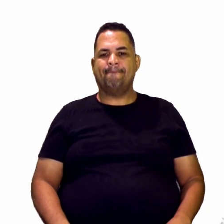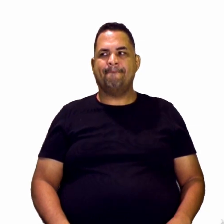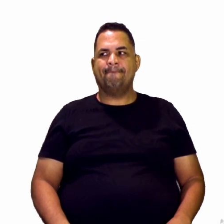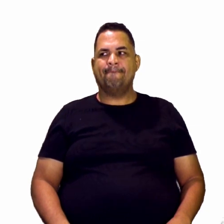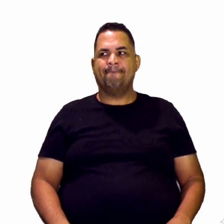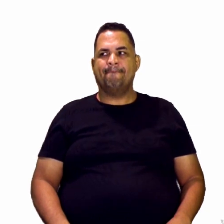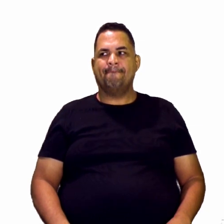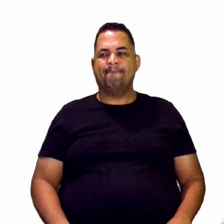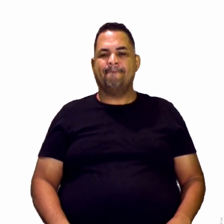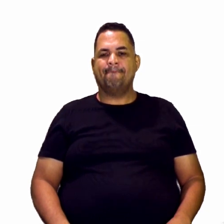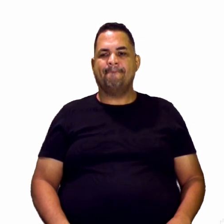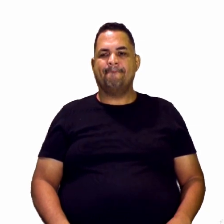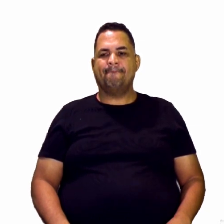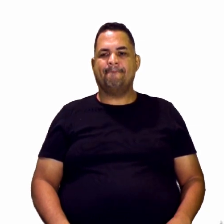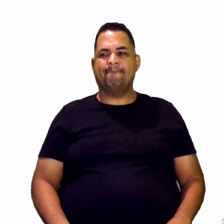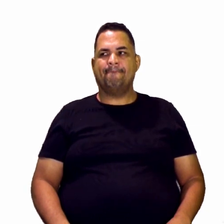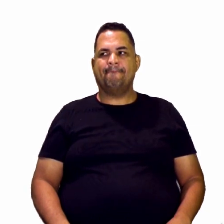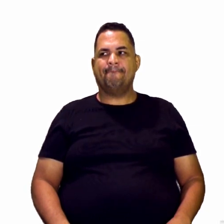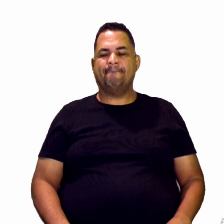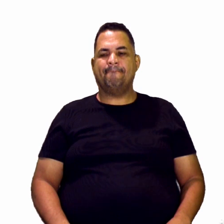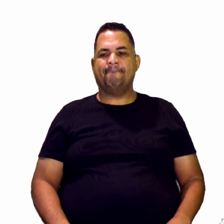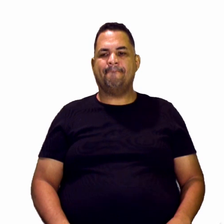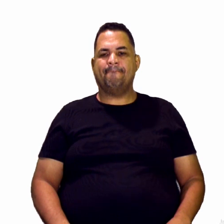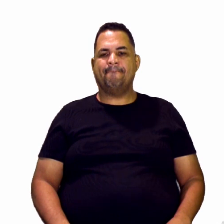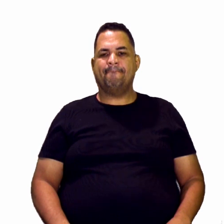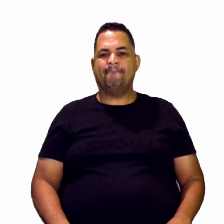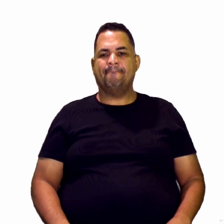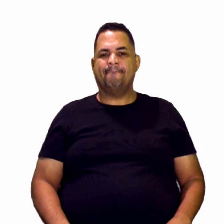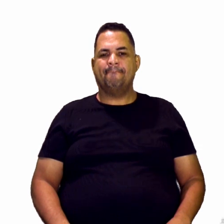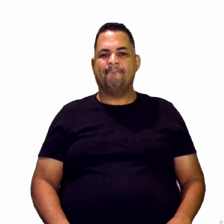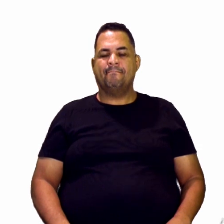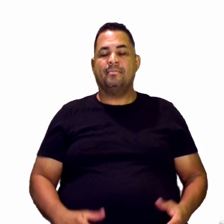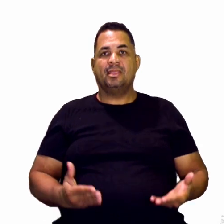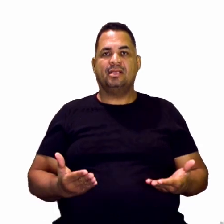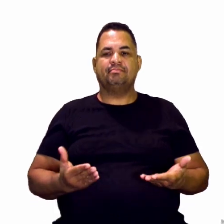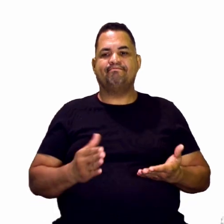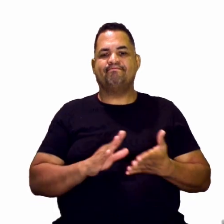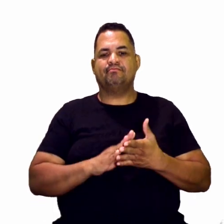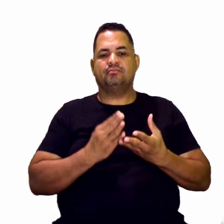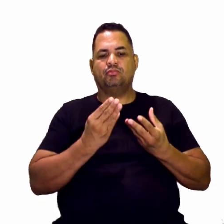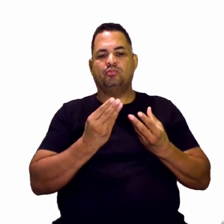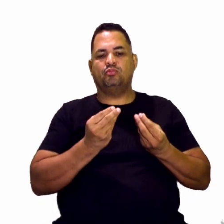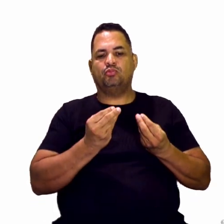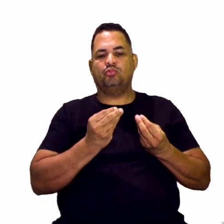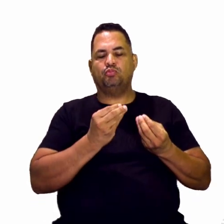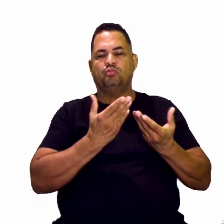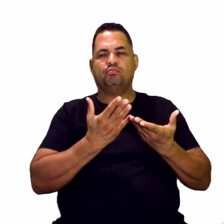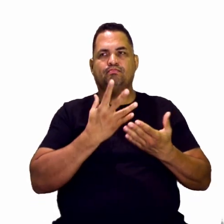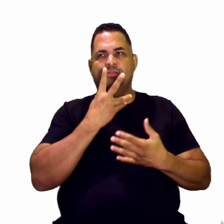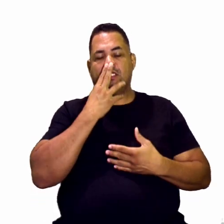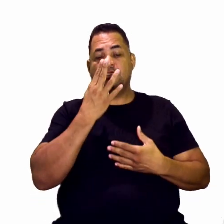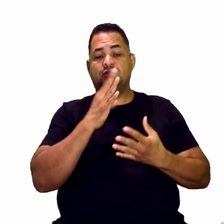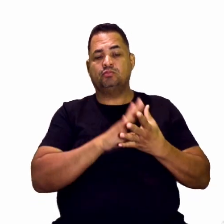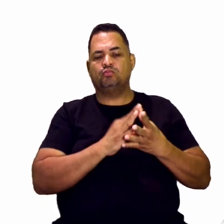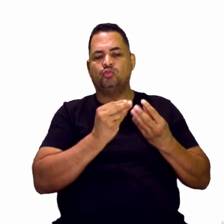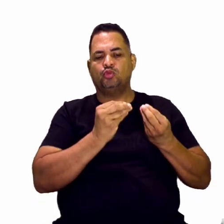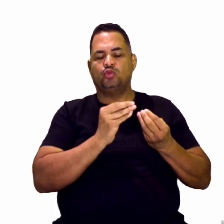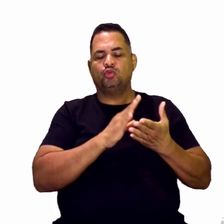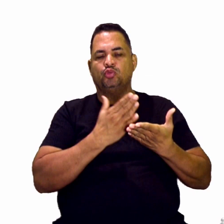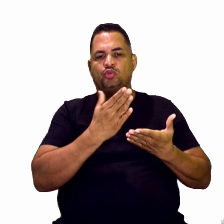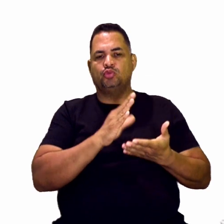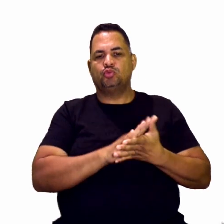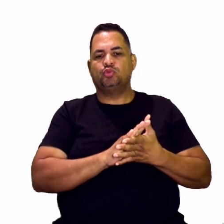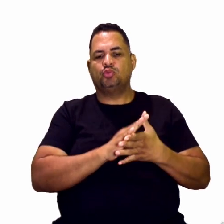tem muito solvente e menos soluto. É como se fosse muito leite e pouco achocolatado.